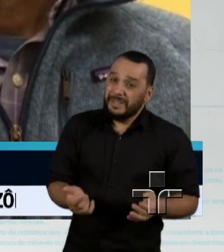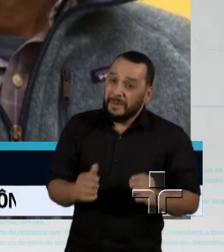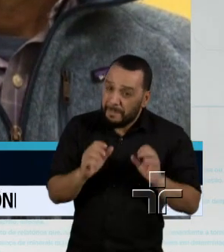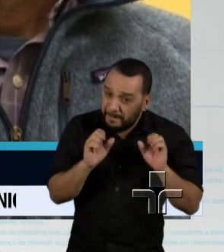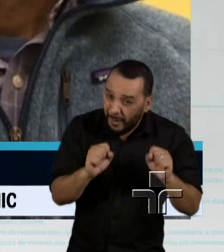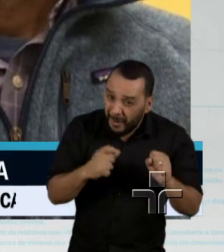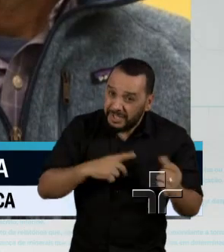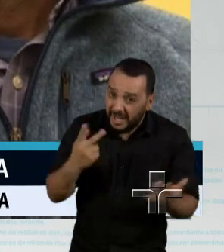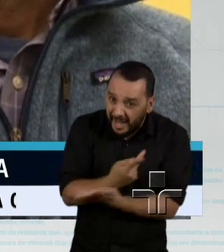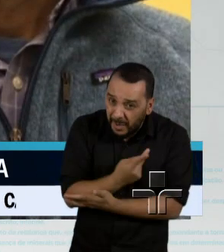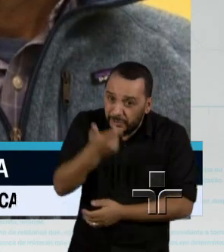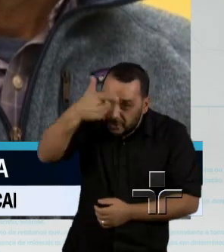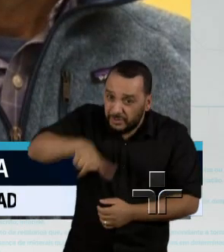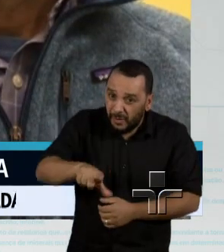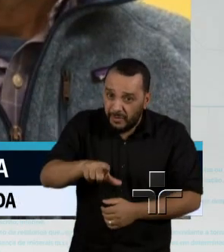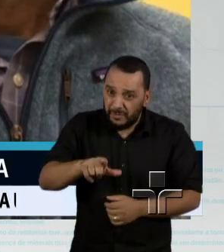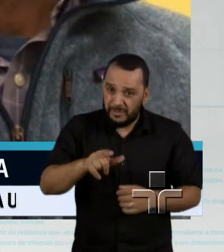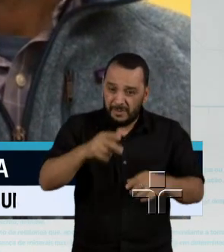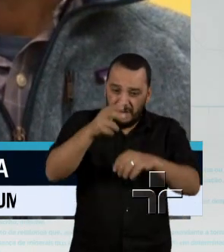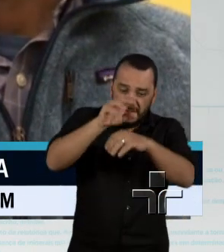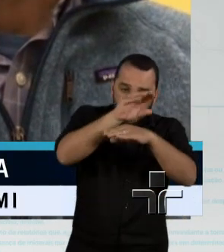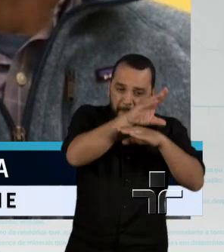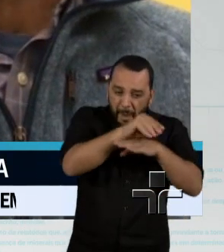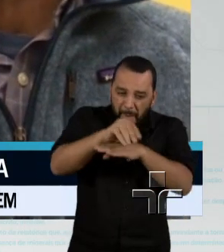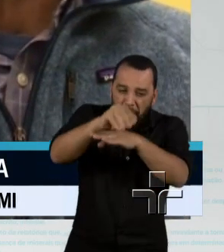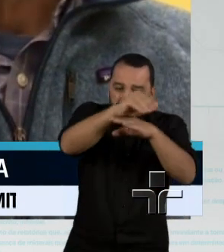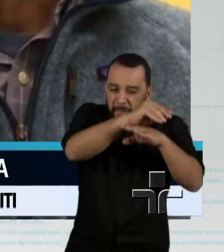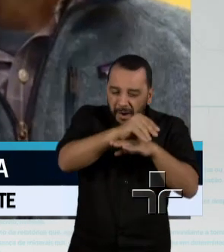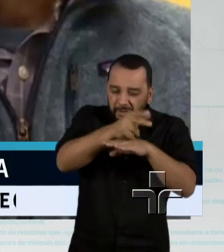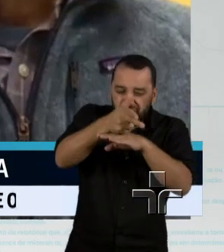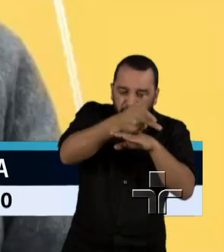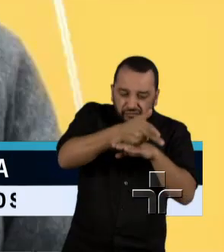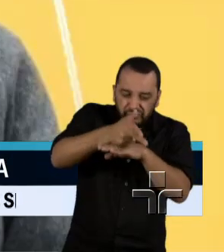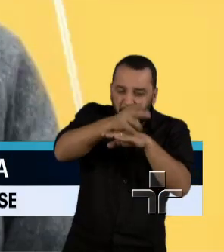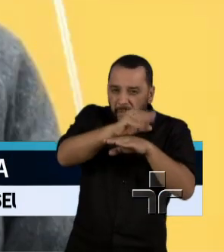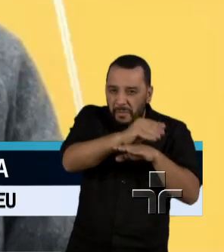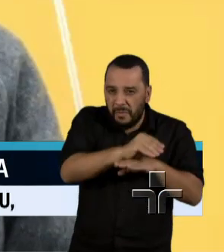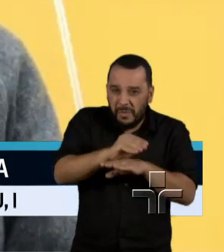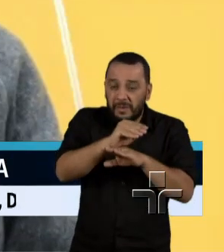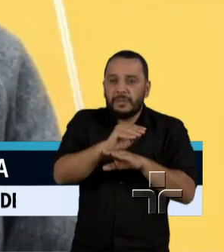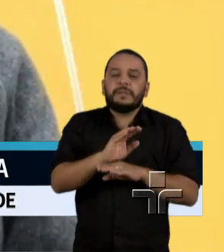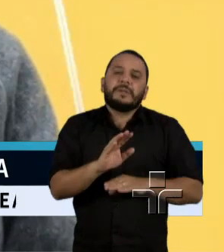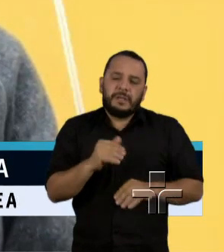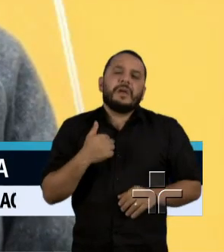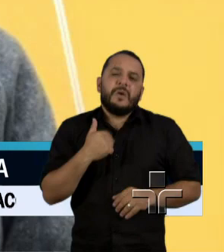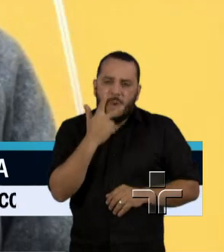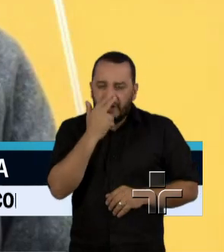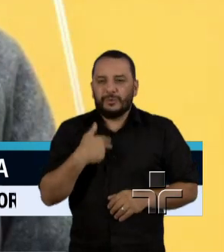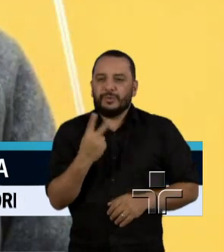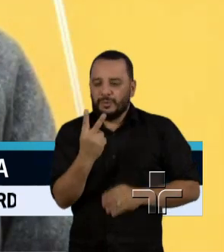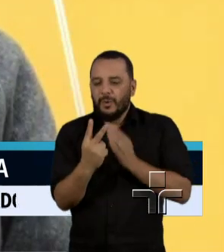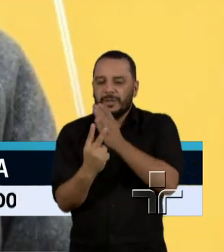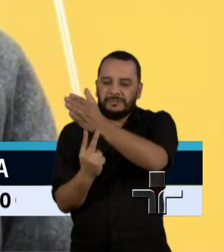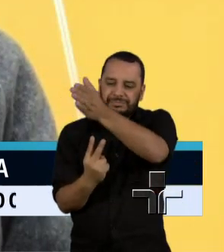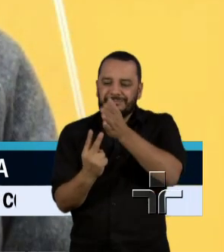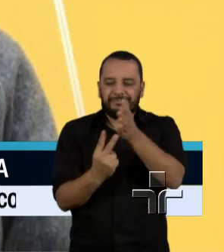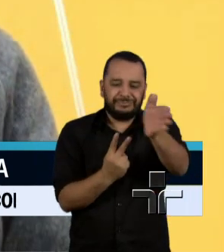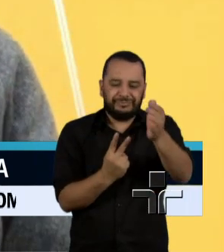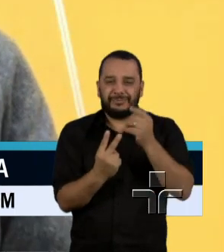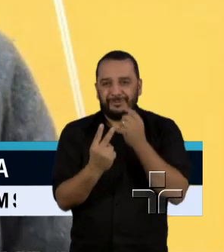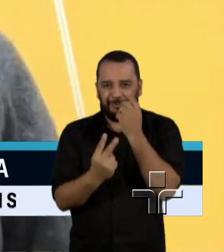nessa avaliação? Não, eu acho que os dois sistemas estão apontando exatamente a mesma